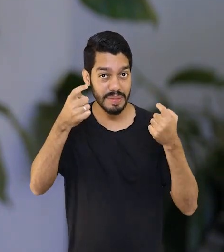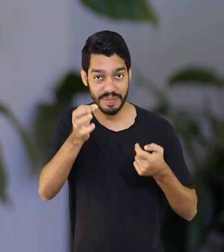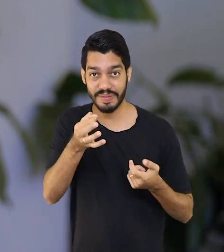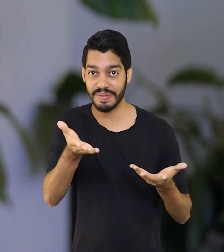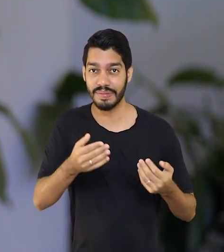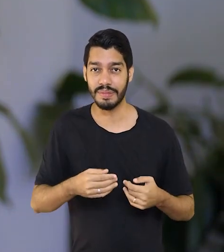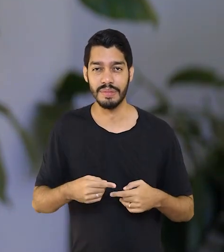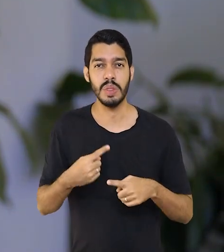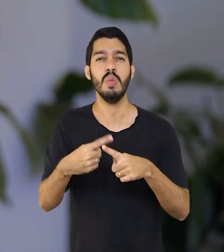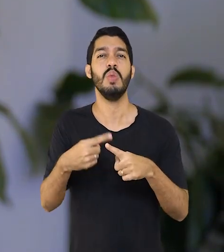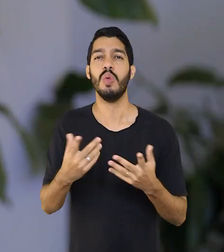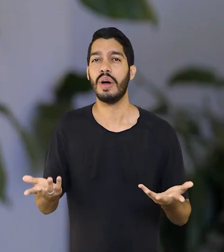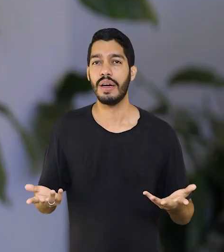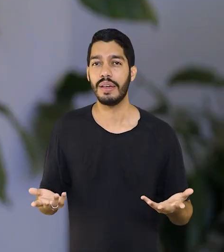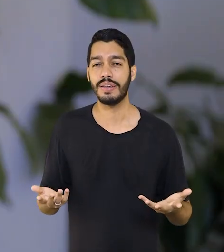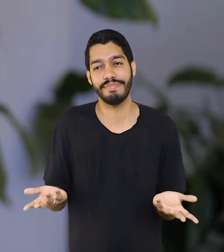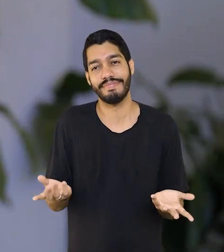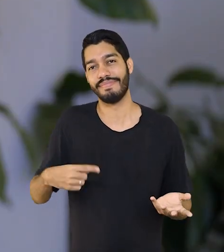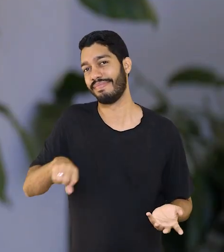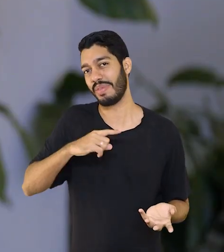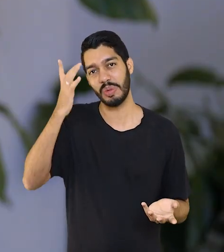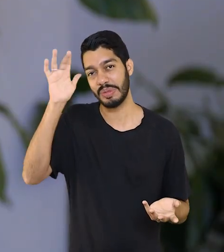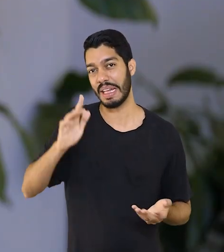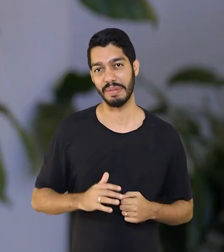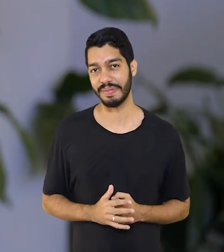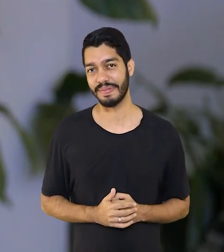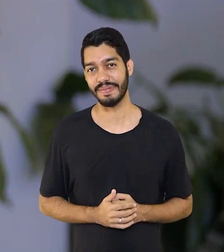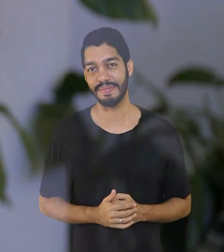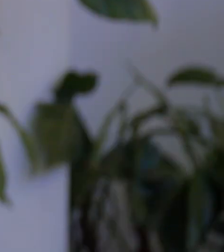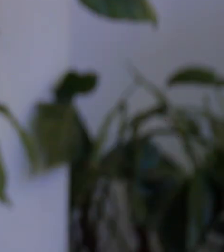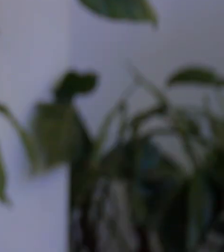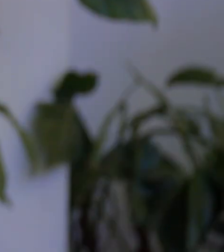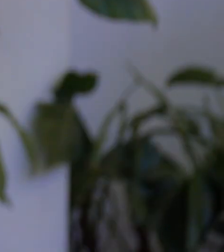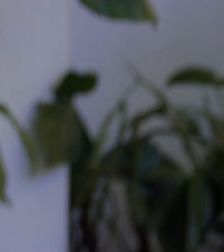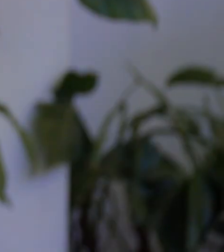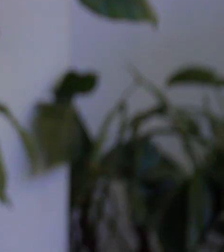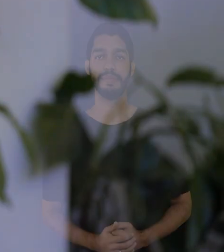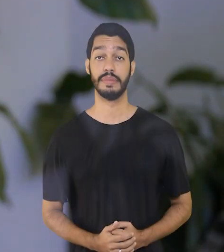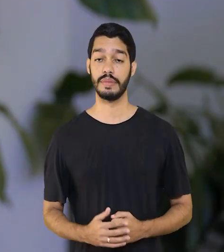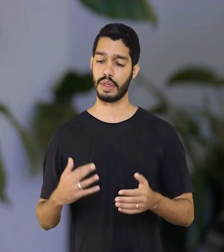Por quê? Não sabemos. Não temos ideia, não.